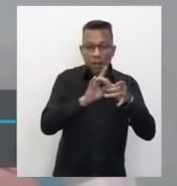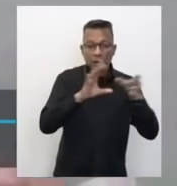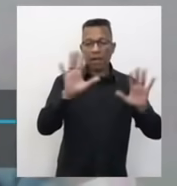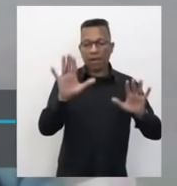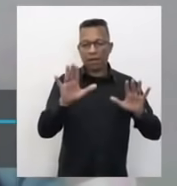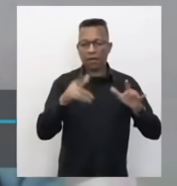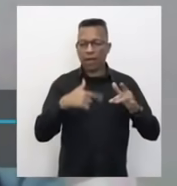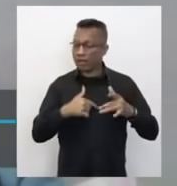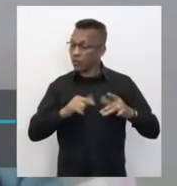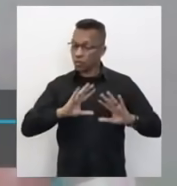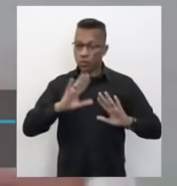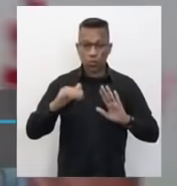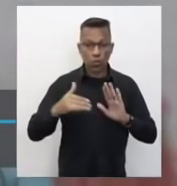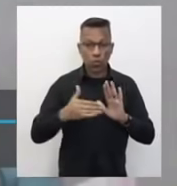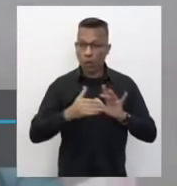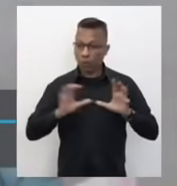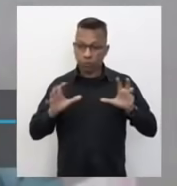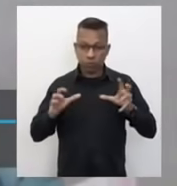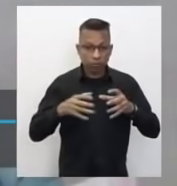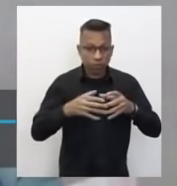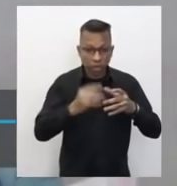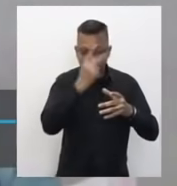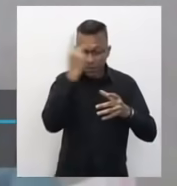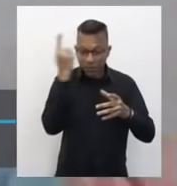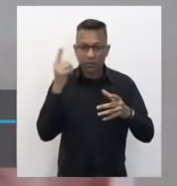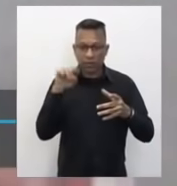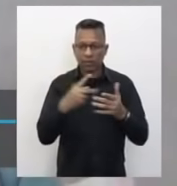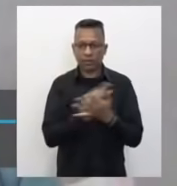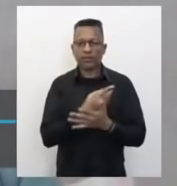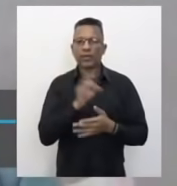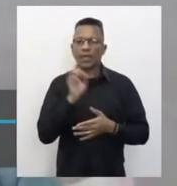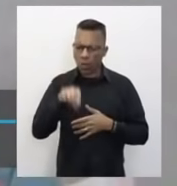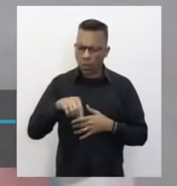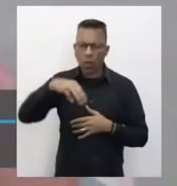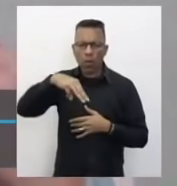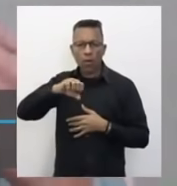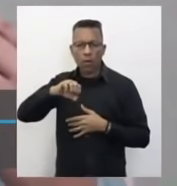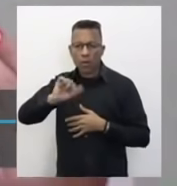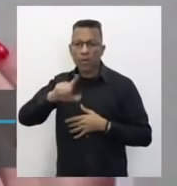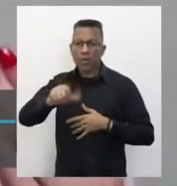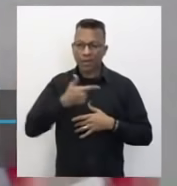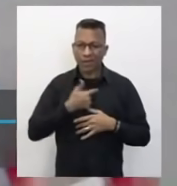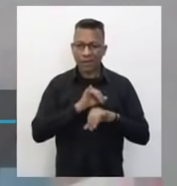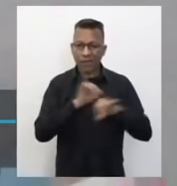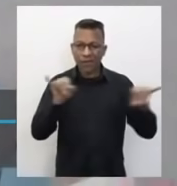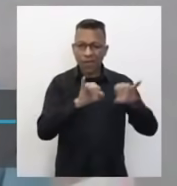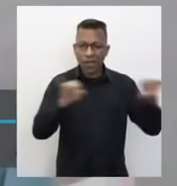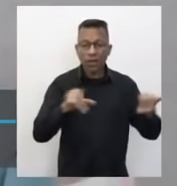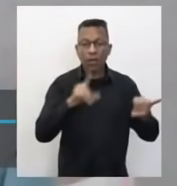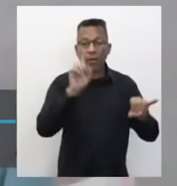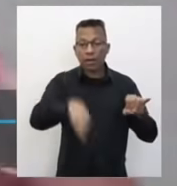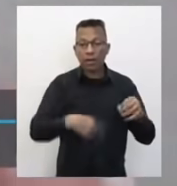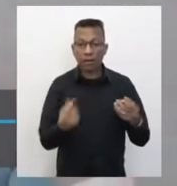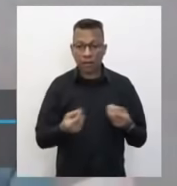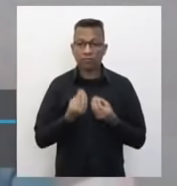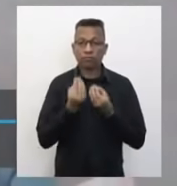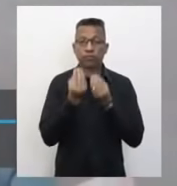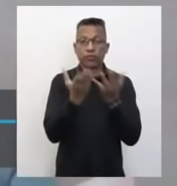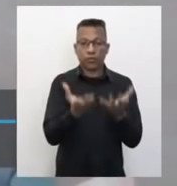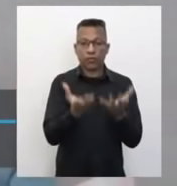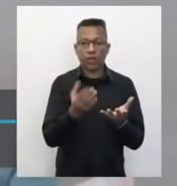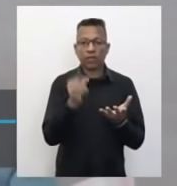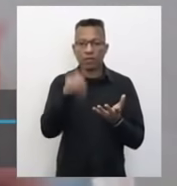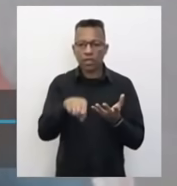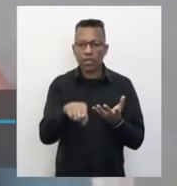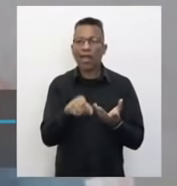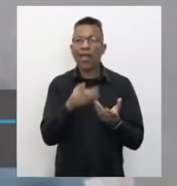elas ainda são proibidas. Portanto, é um meme que viralizou para trazer uma mensagem importante de responsabilidade para